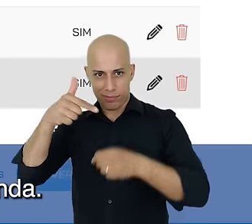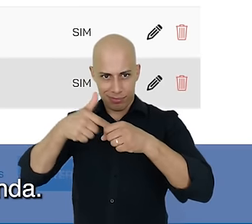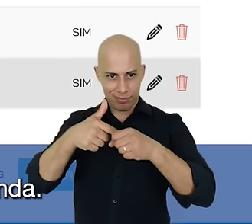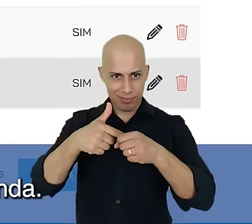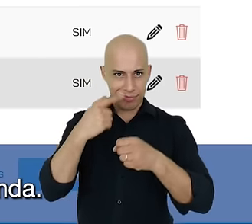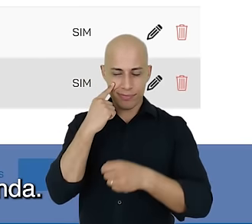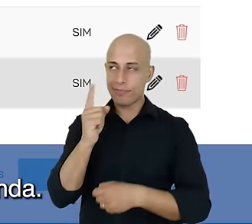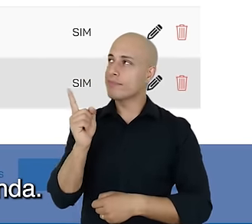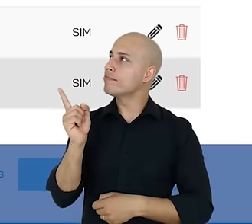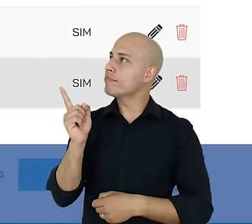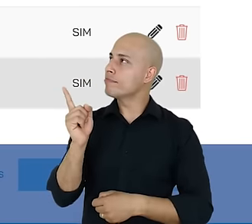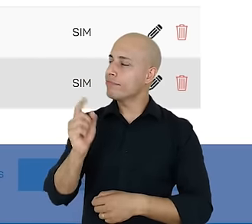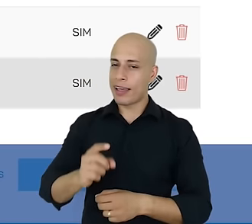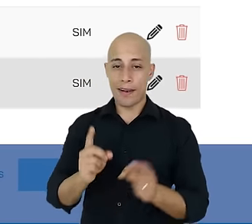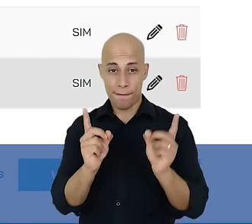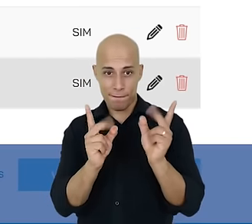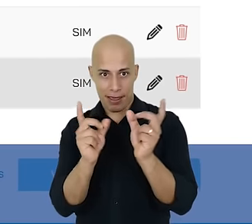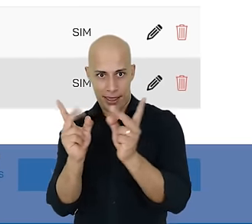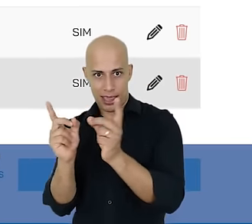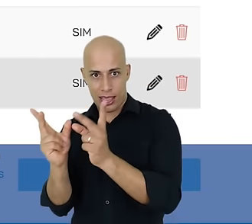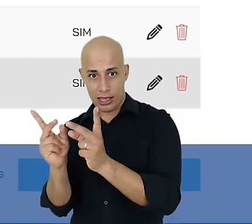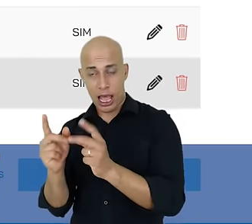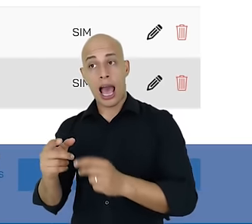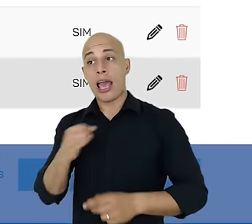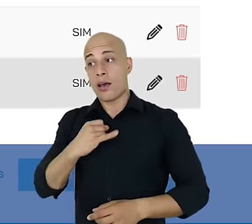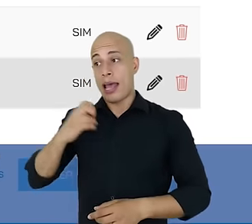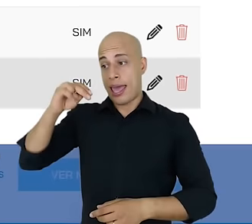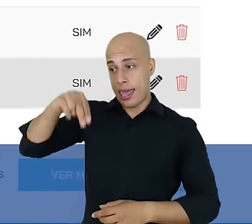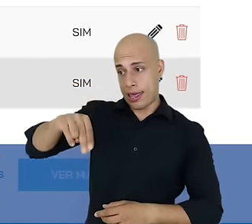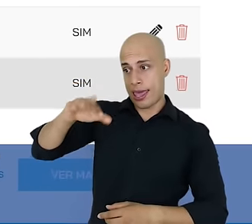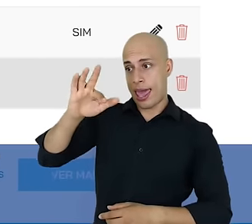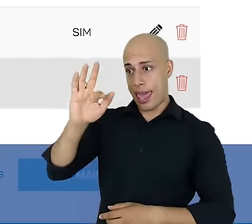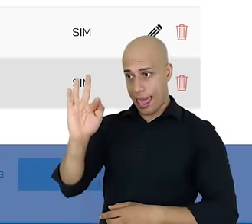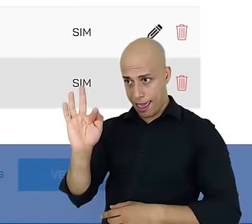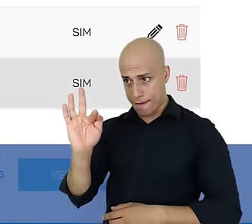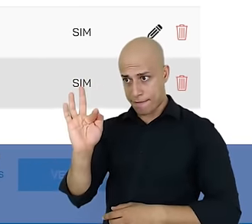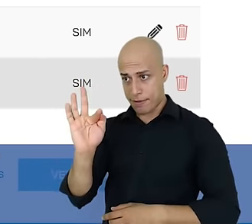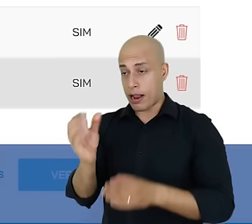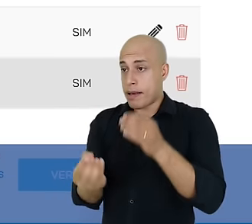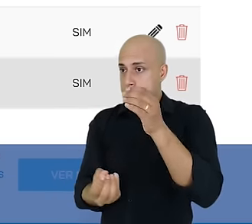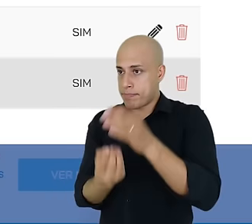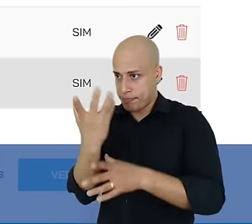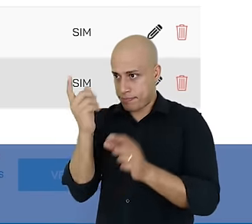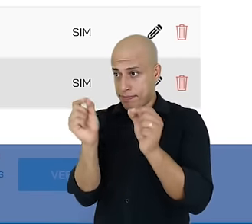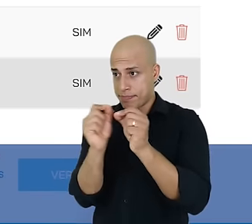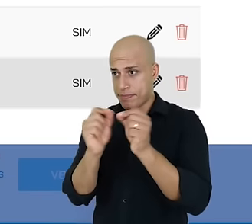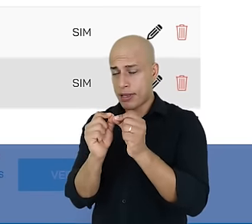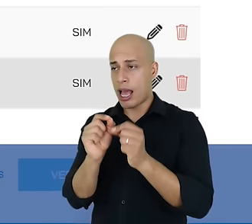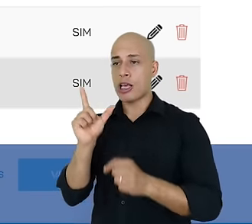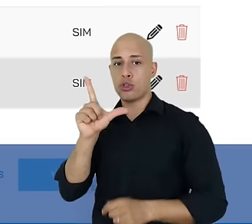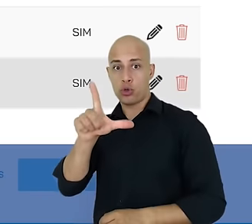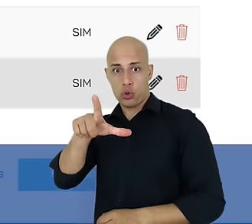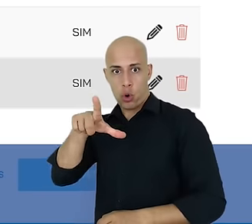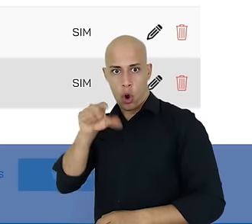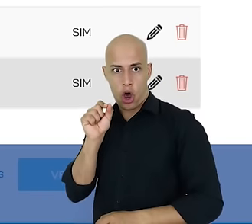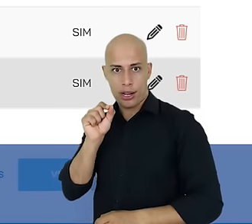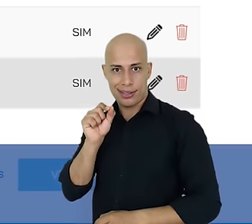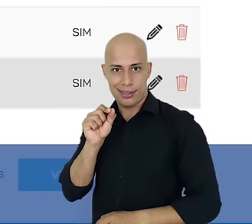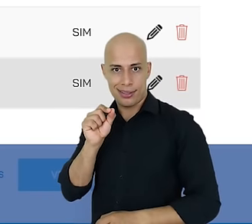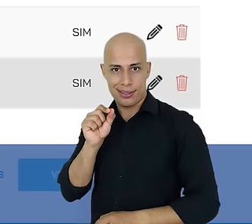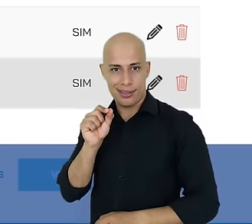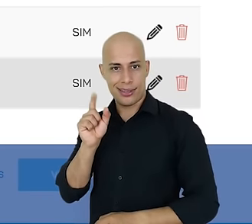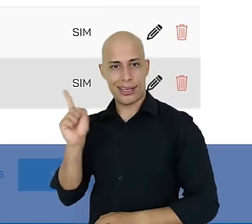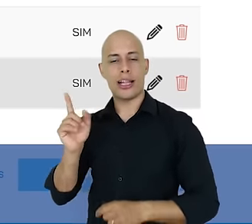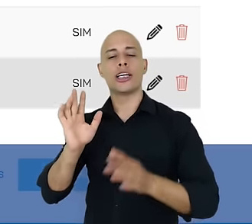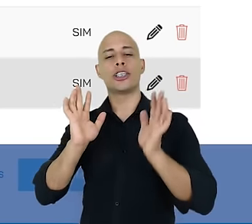combustível de venda então toda hora que eu for emitir uma nota fiscal e selecionar a natureza combustível de venda ele vai